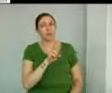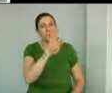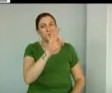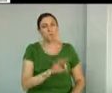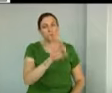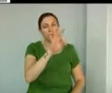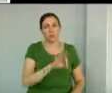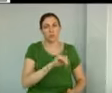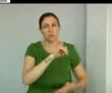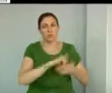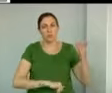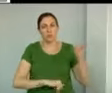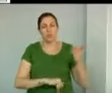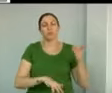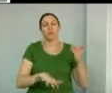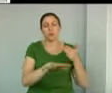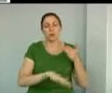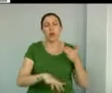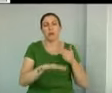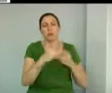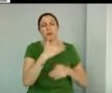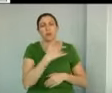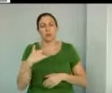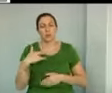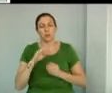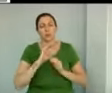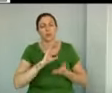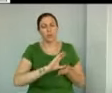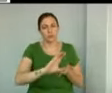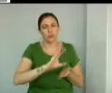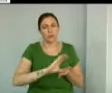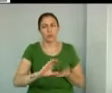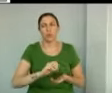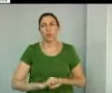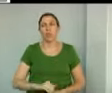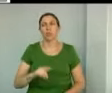da receita de impostos em saúde. Tá? E aí nós temos